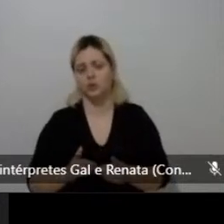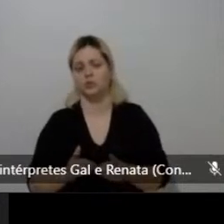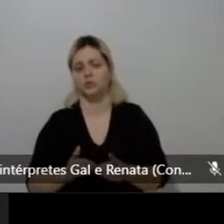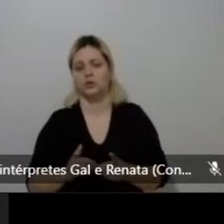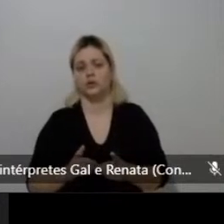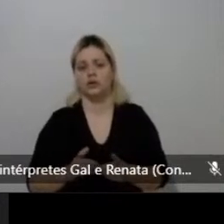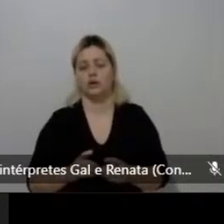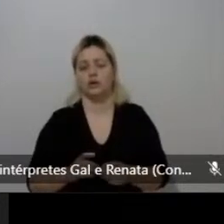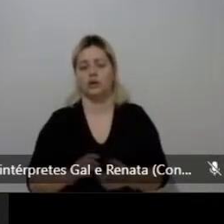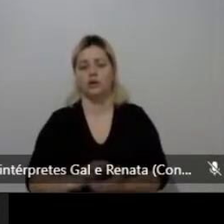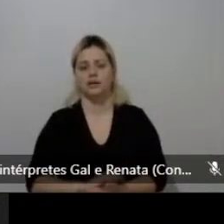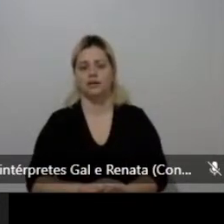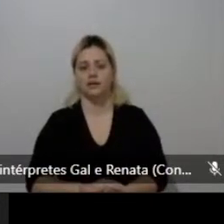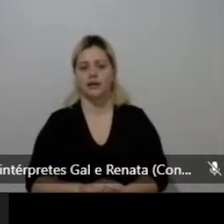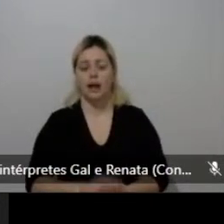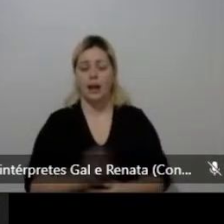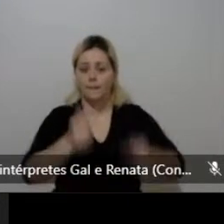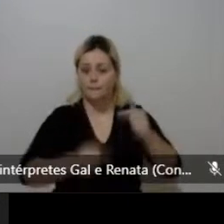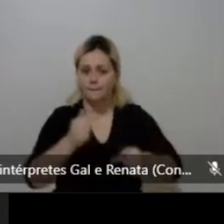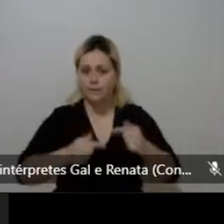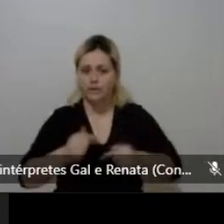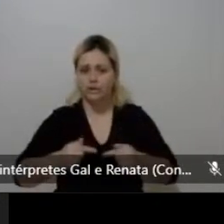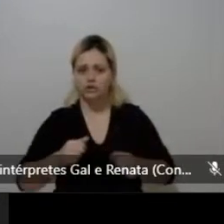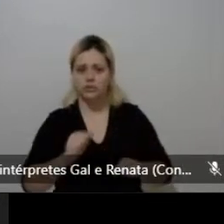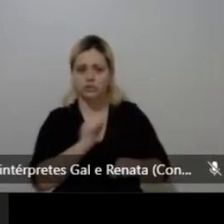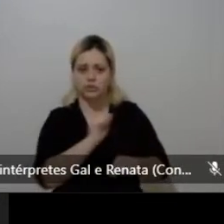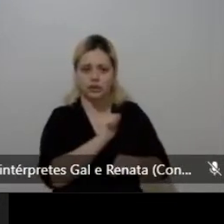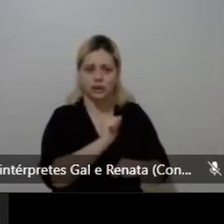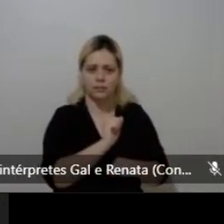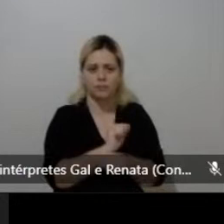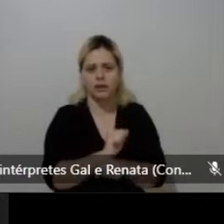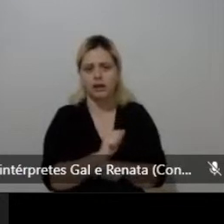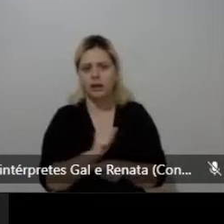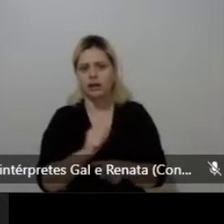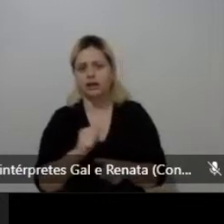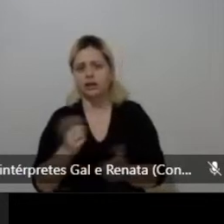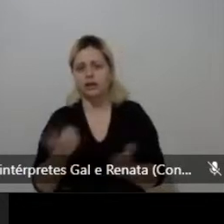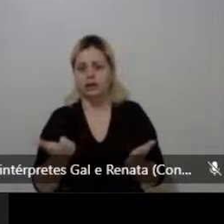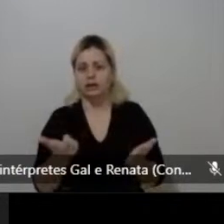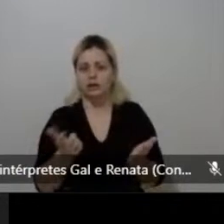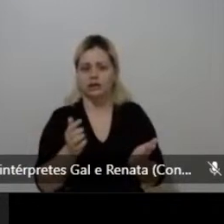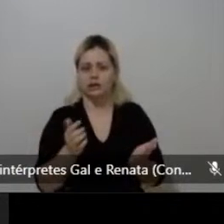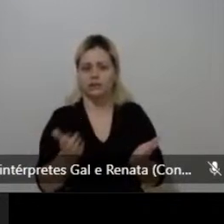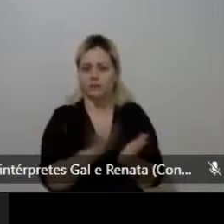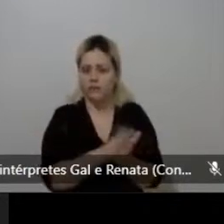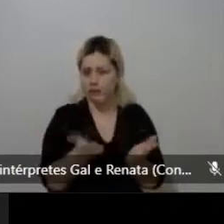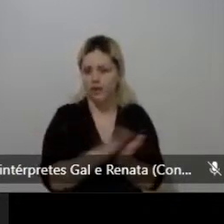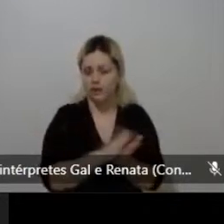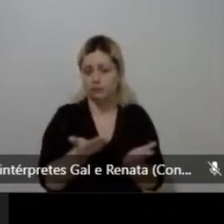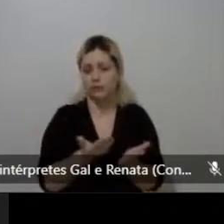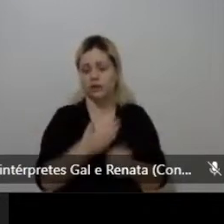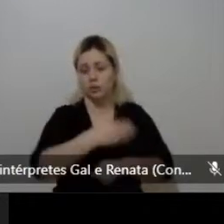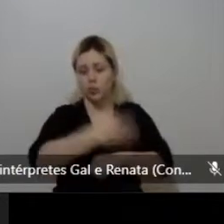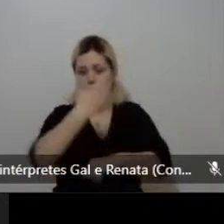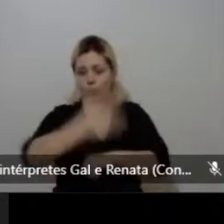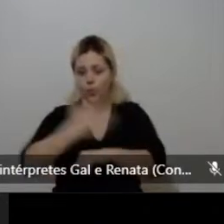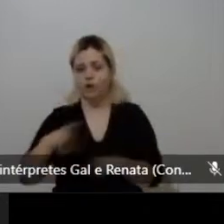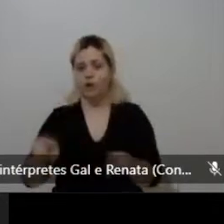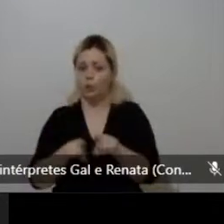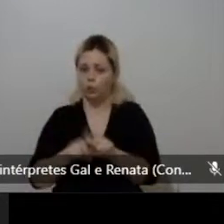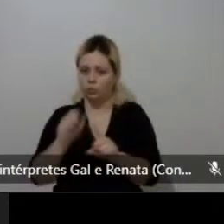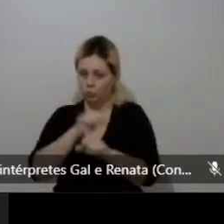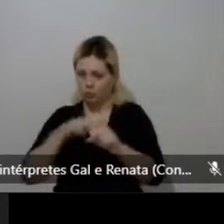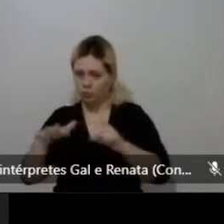que chamam, né, da política da bala, do boi, da bíblia, representada pelo agronegócio